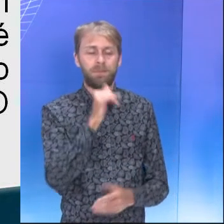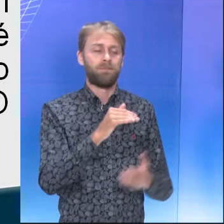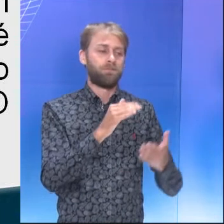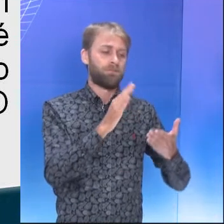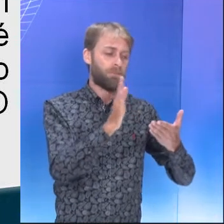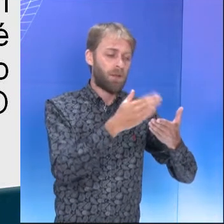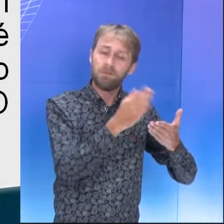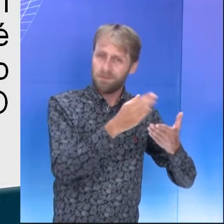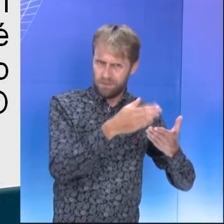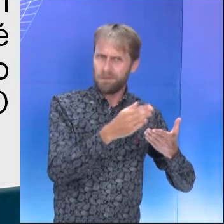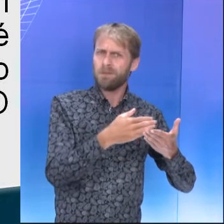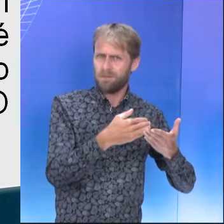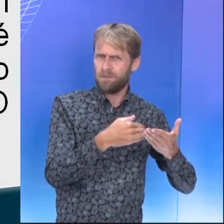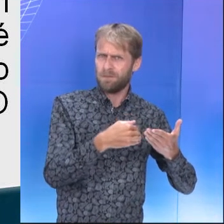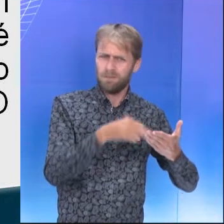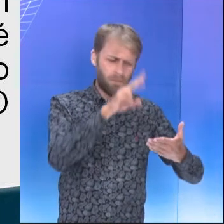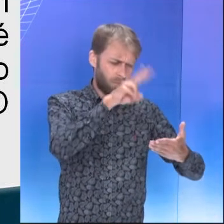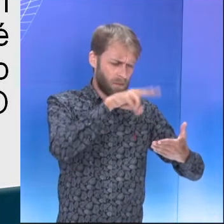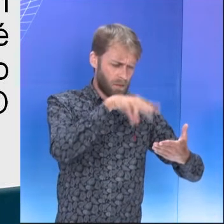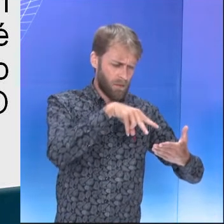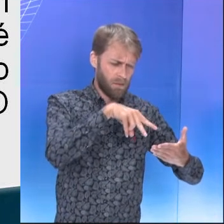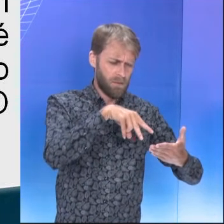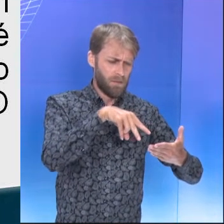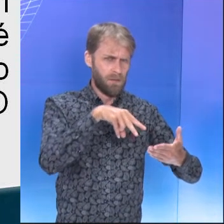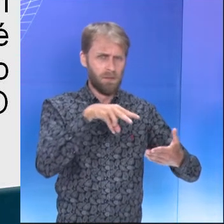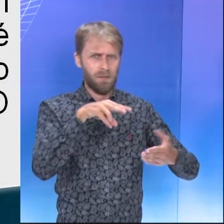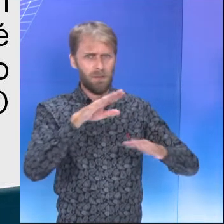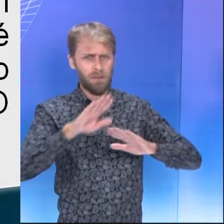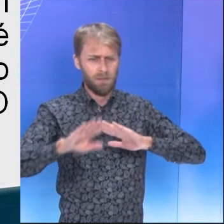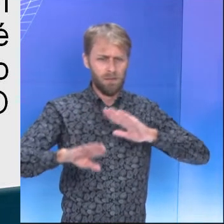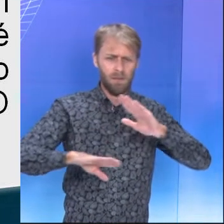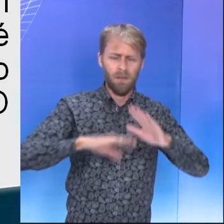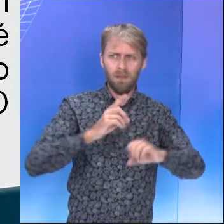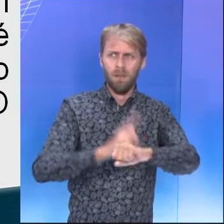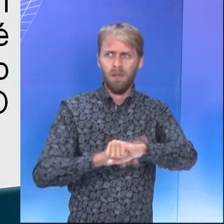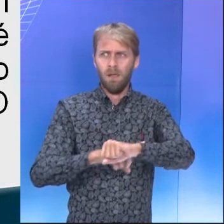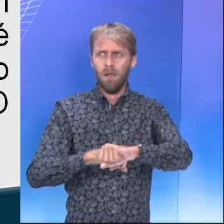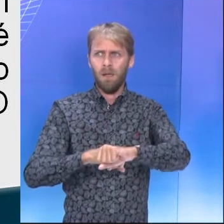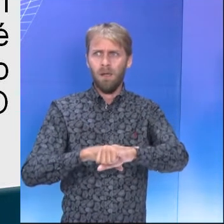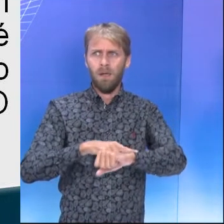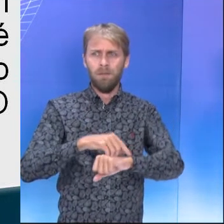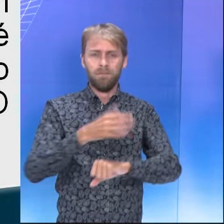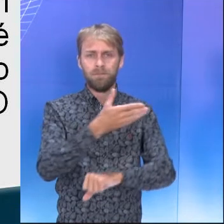livros didáticos, né? Porque eles vão também mudando de acordo com o tempo e se aperfeiçoando,